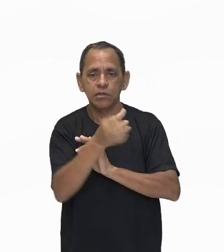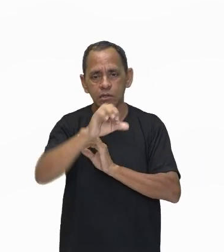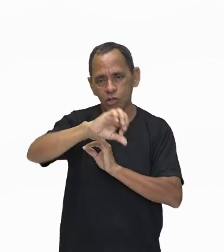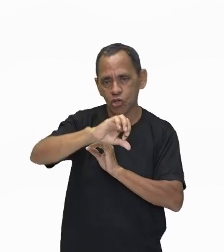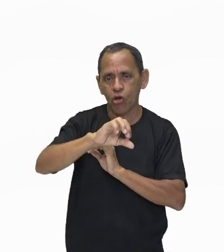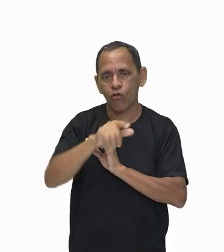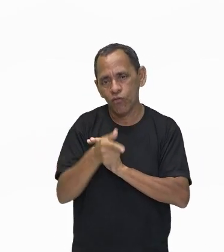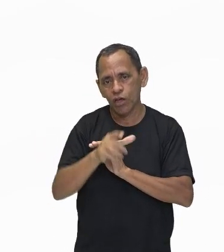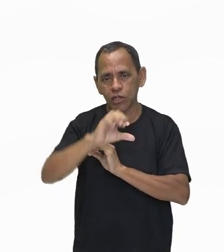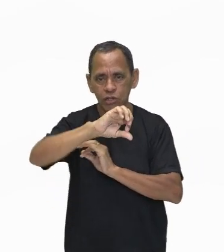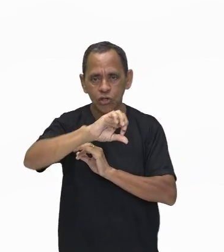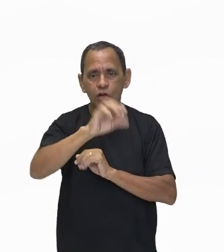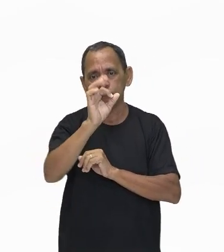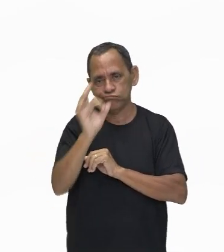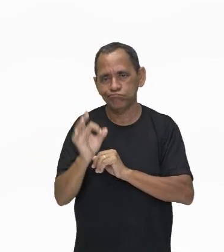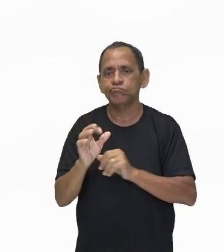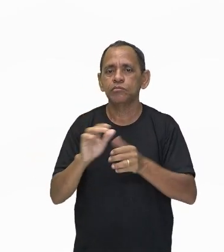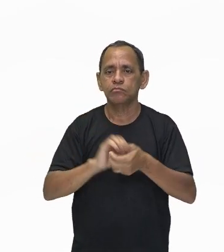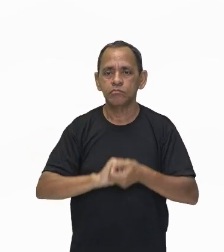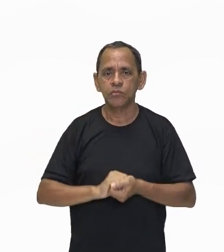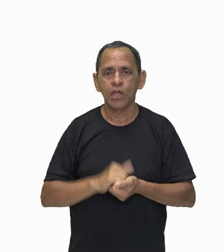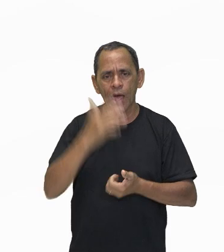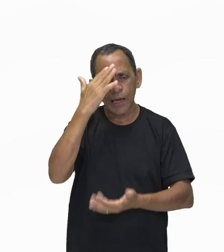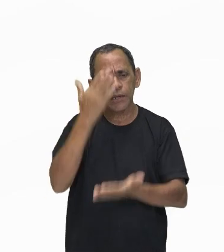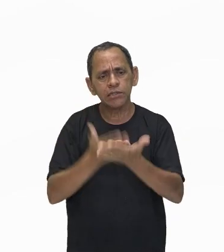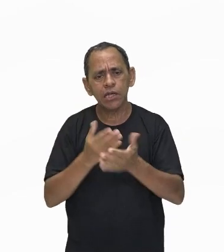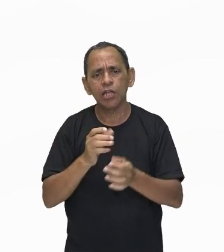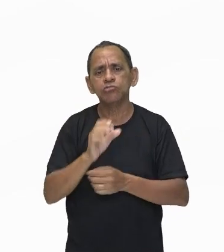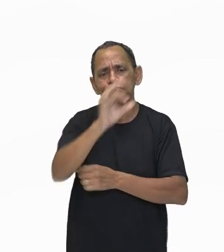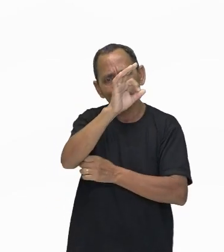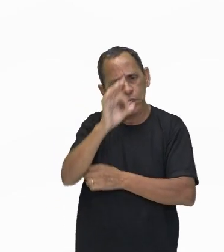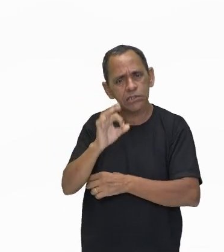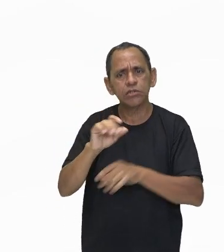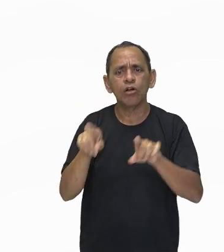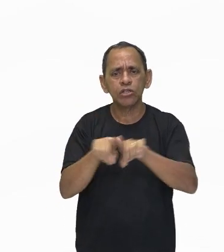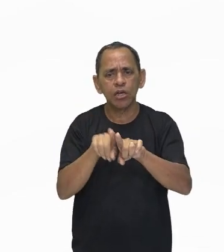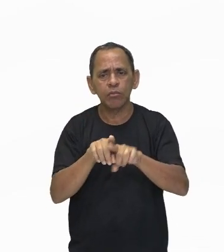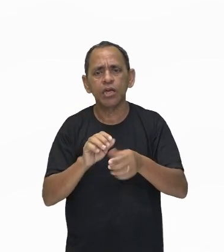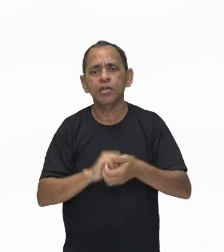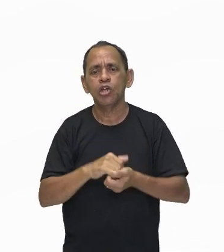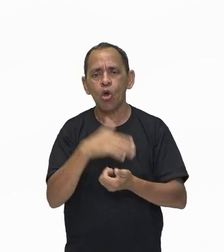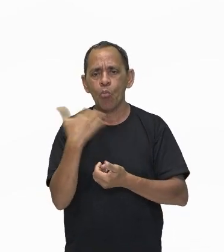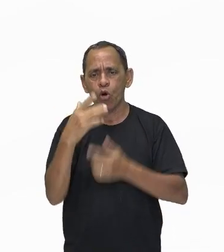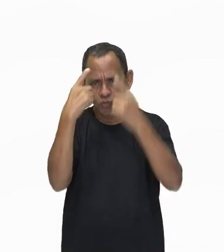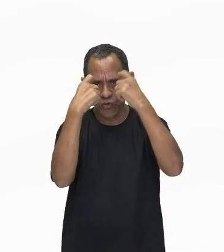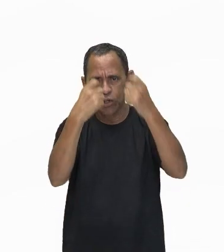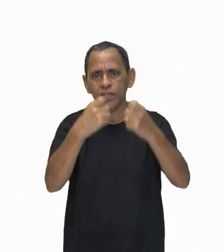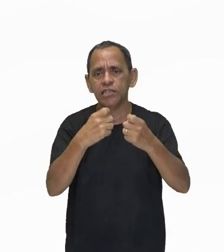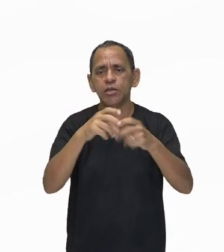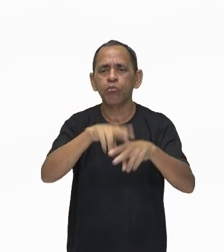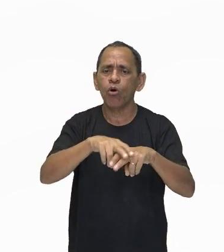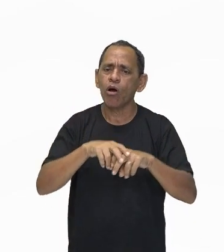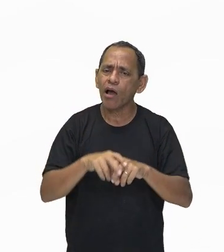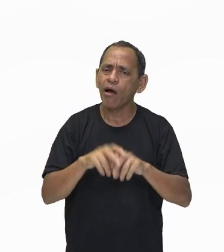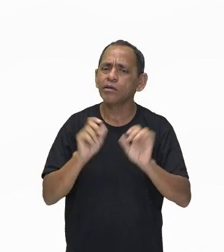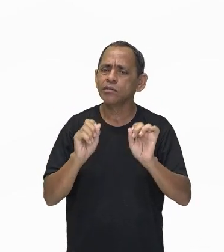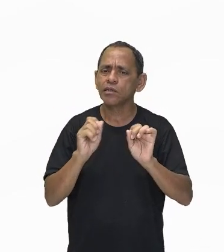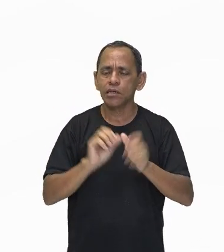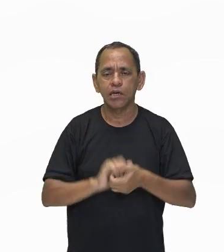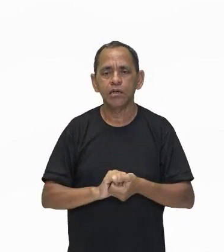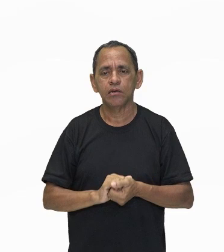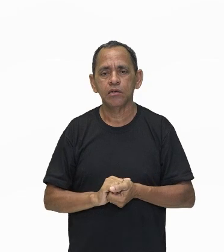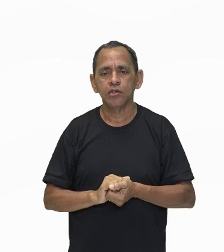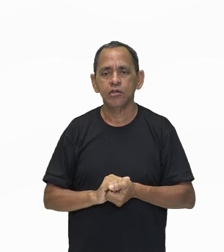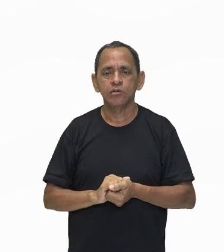69,9%. Considerando, então, esse percentual de mortes violentas por causa